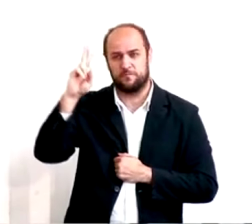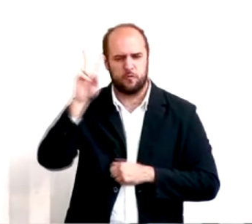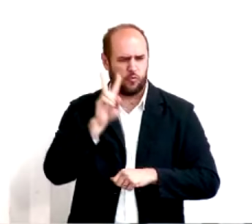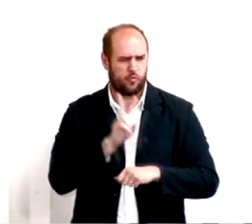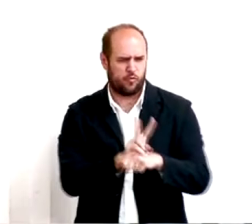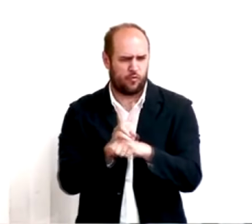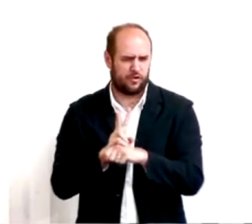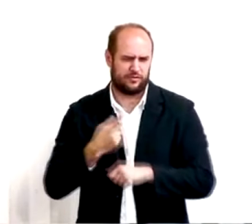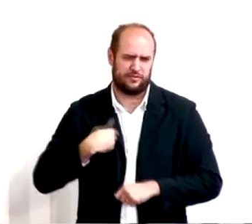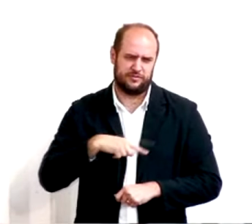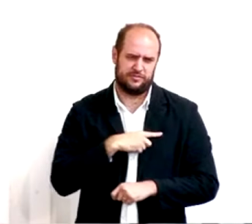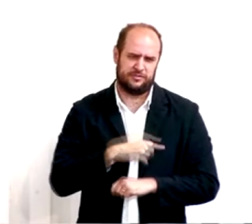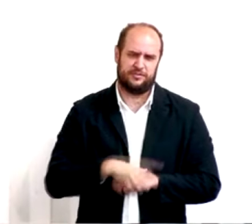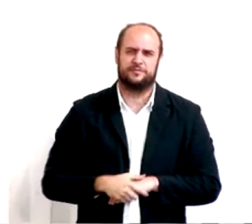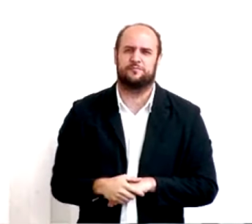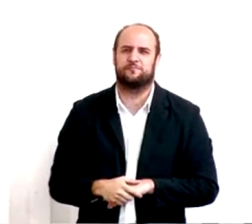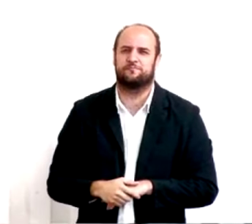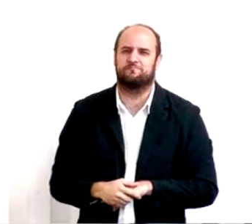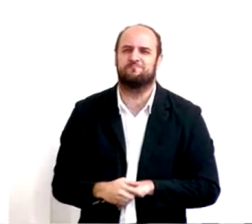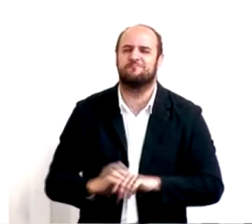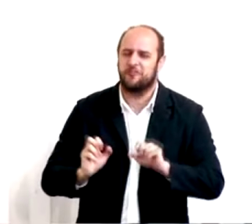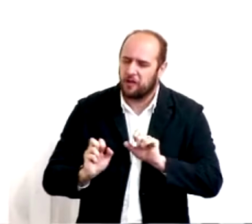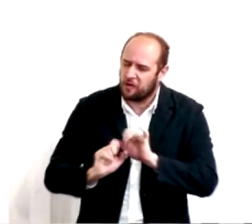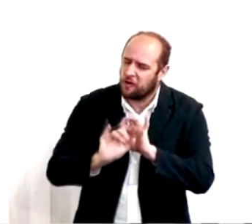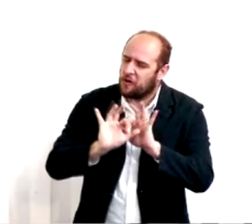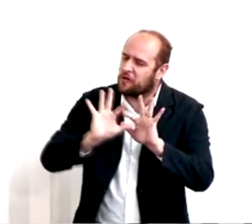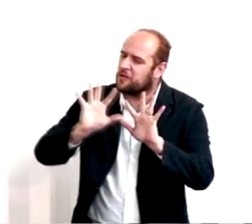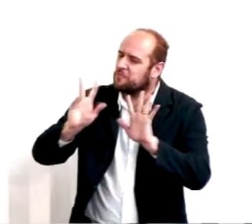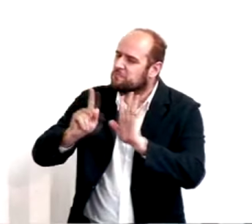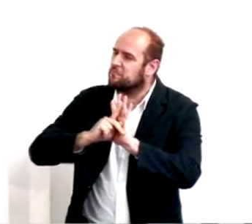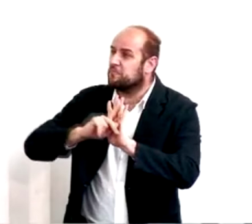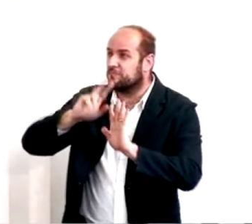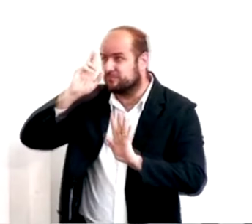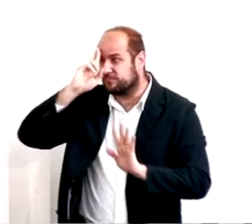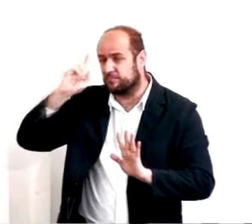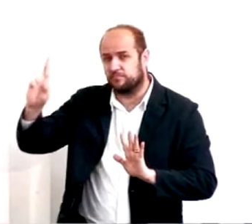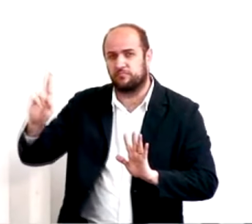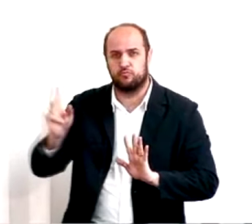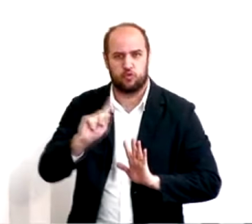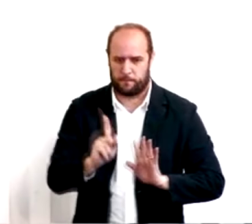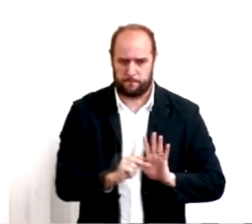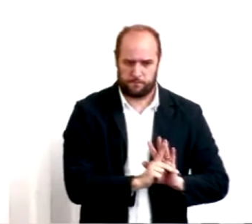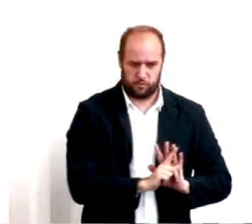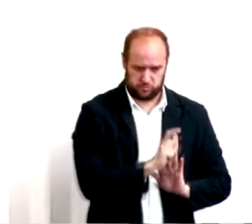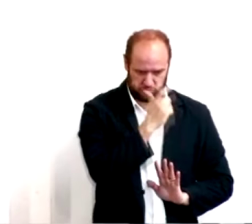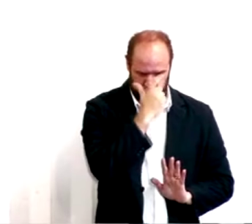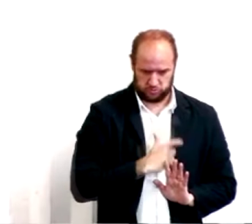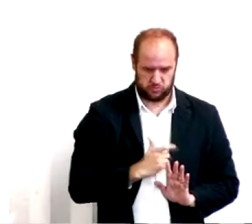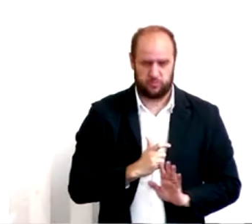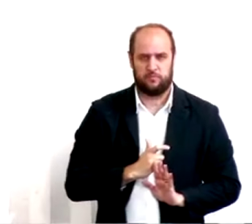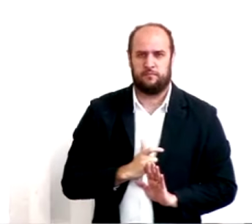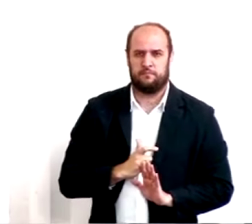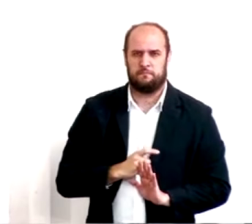e A Glória é do Senhor A Glória não é dos anos de cristianismo cristianismo que temos A